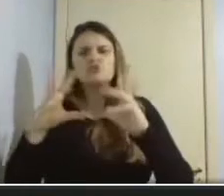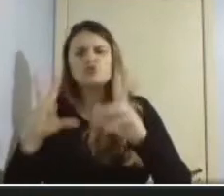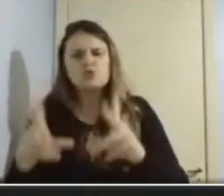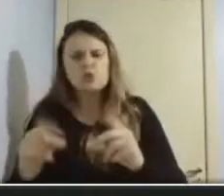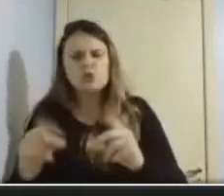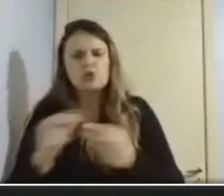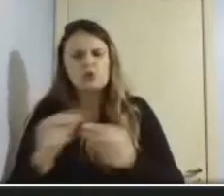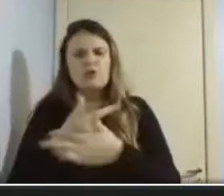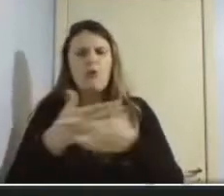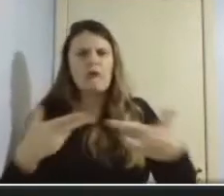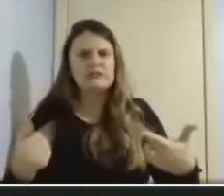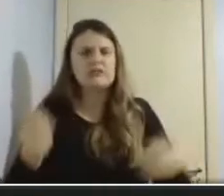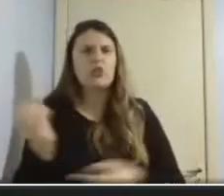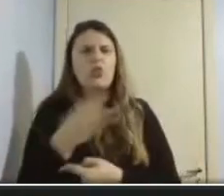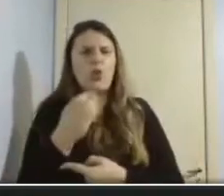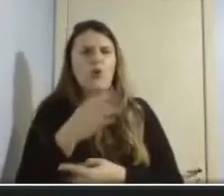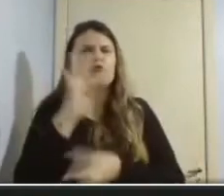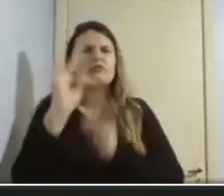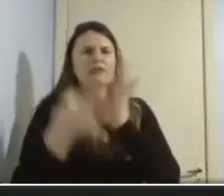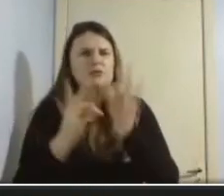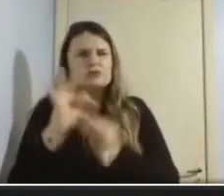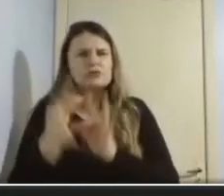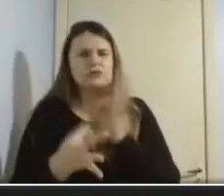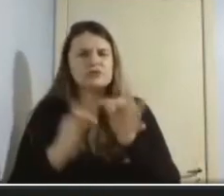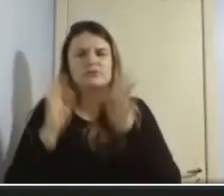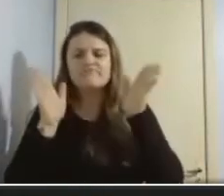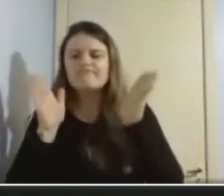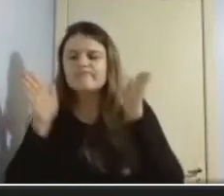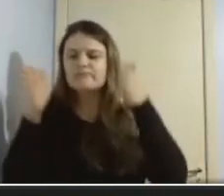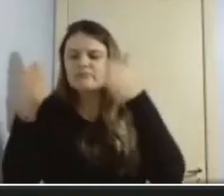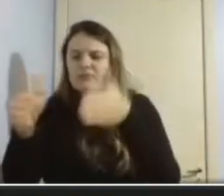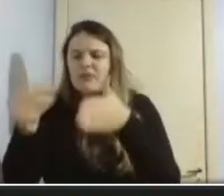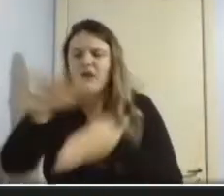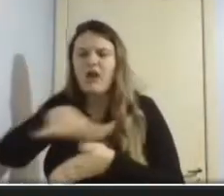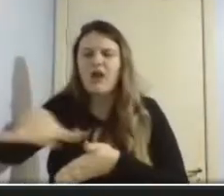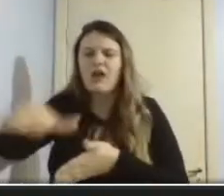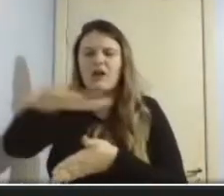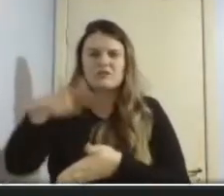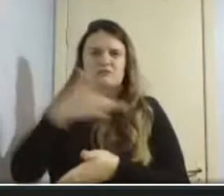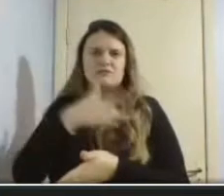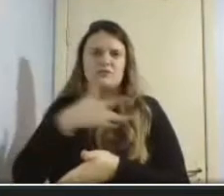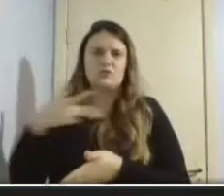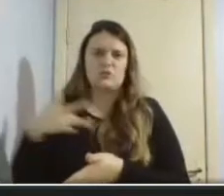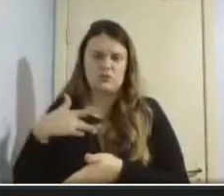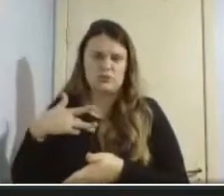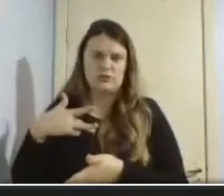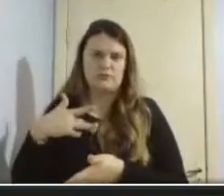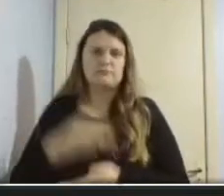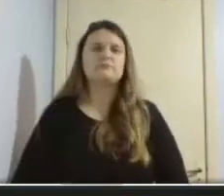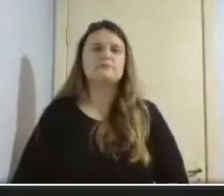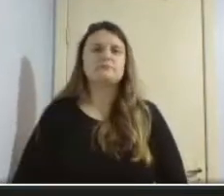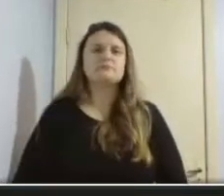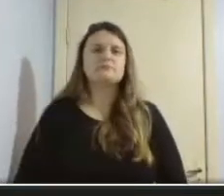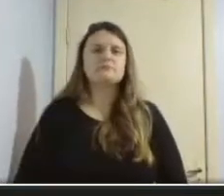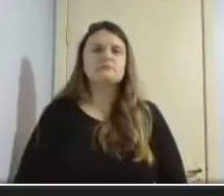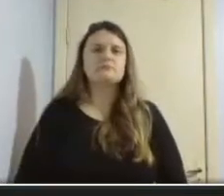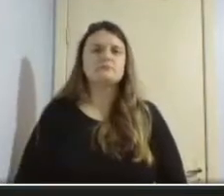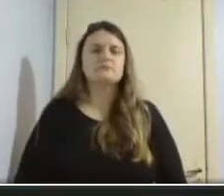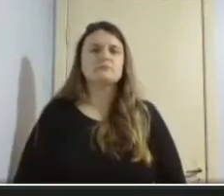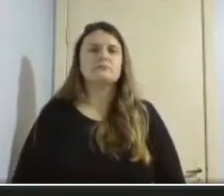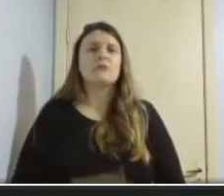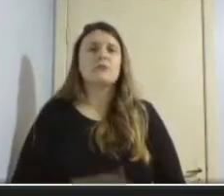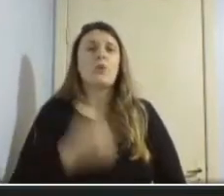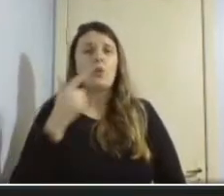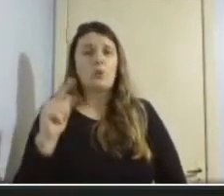e da tecnologia para facilitar a vida dos usuários que precisam de agilidade. Também outro segmento importante que nós